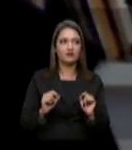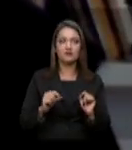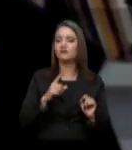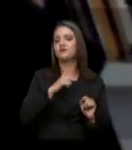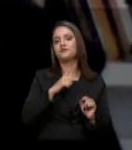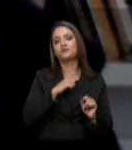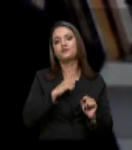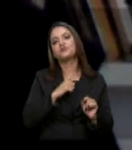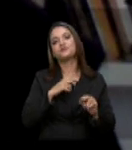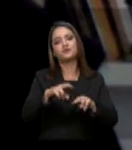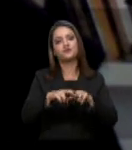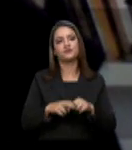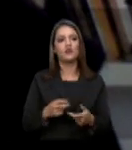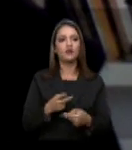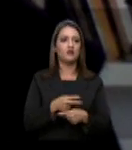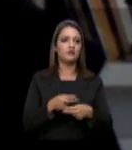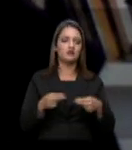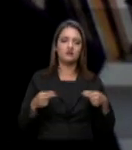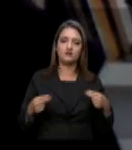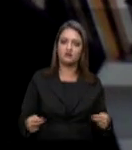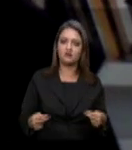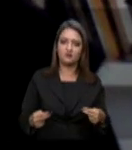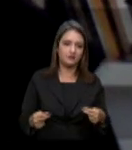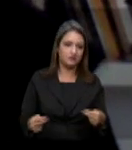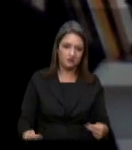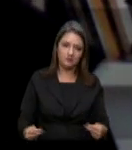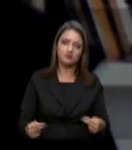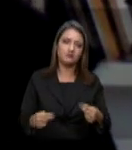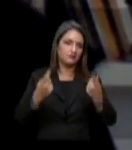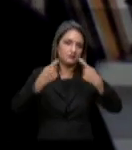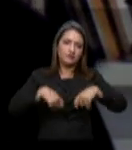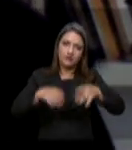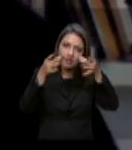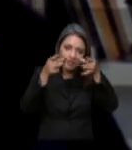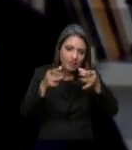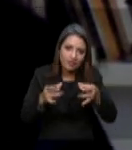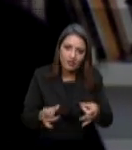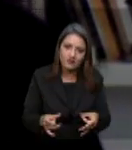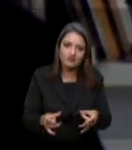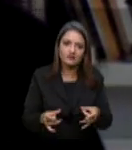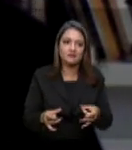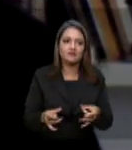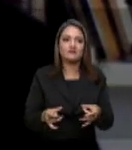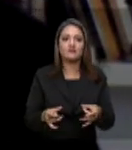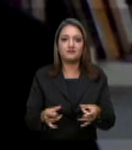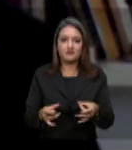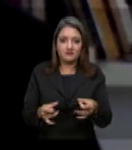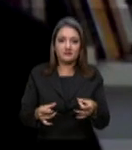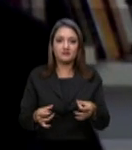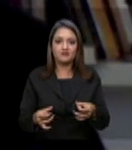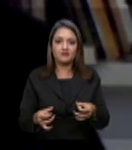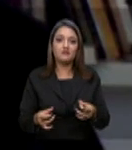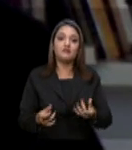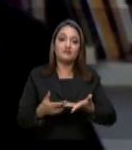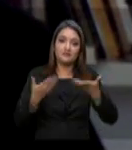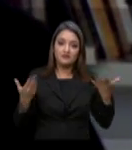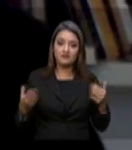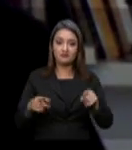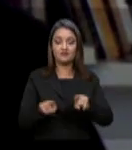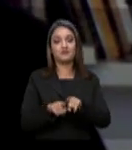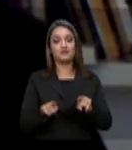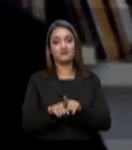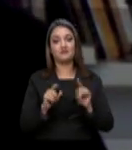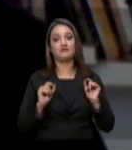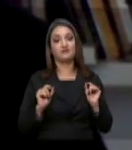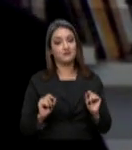delicadezas que dispensam maiores comentários eu estrago voz também